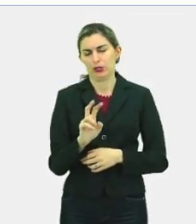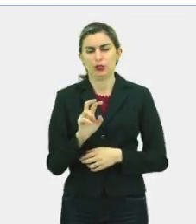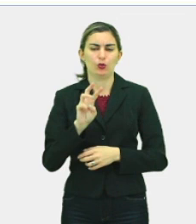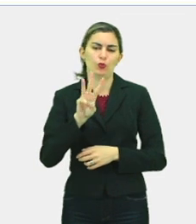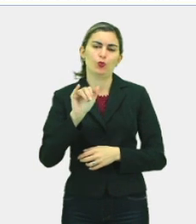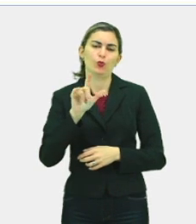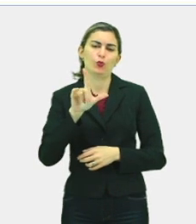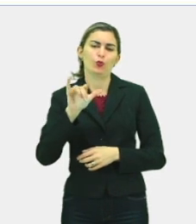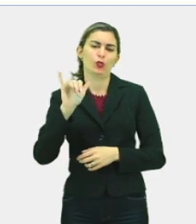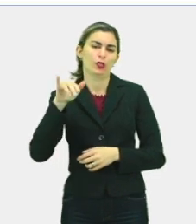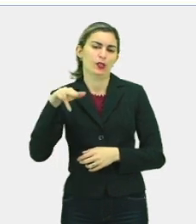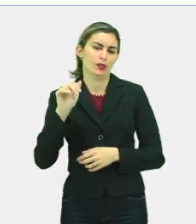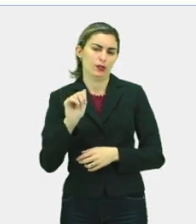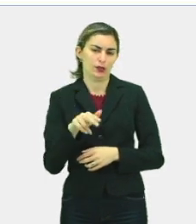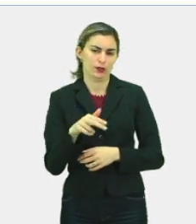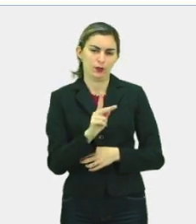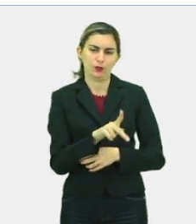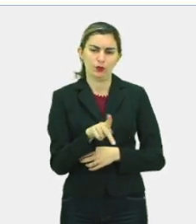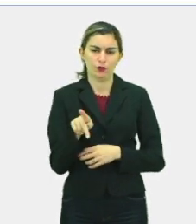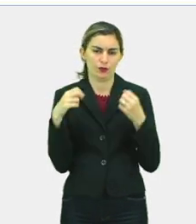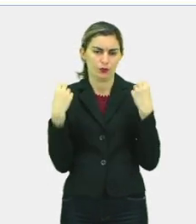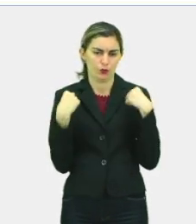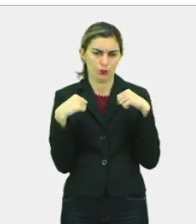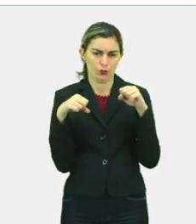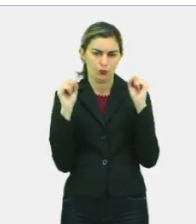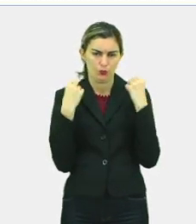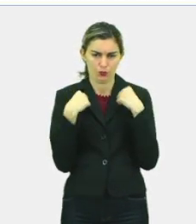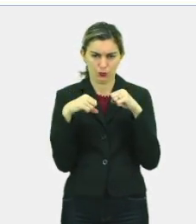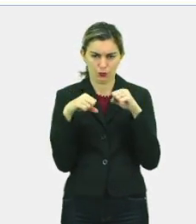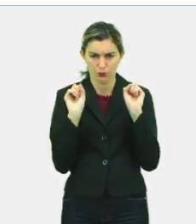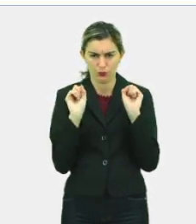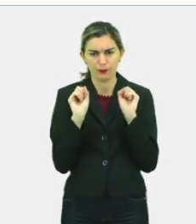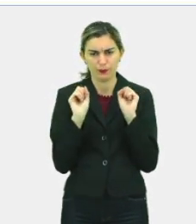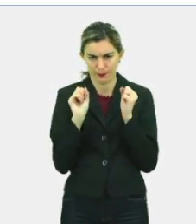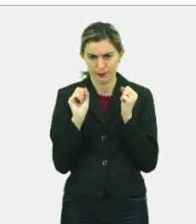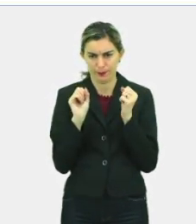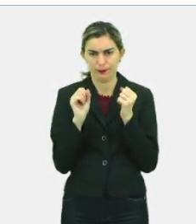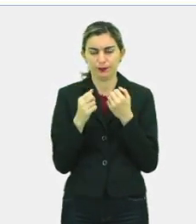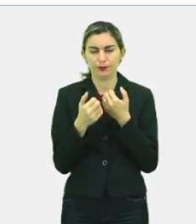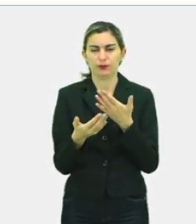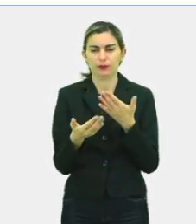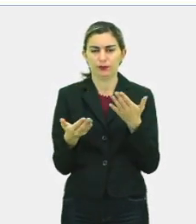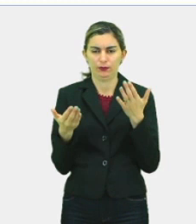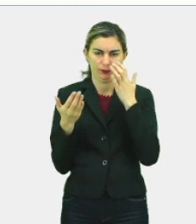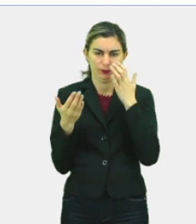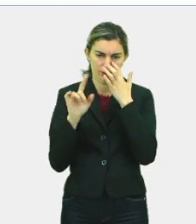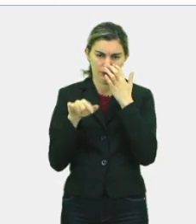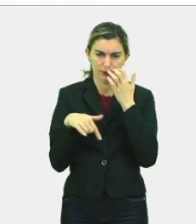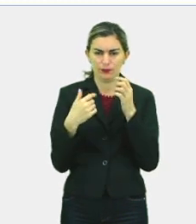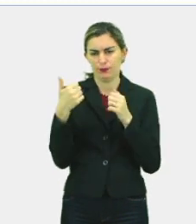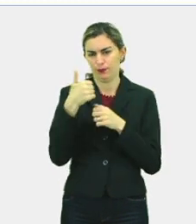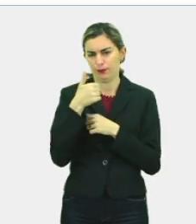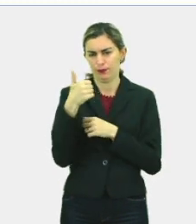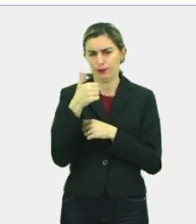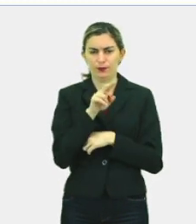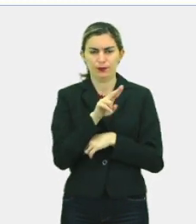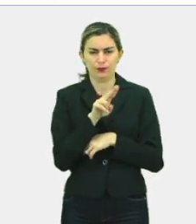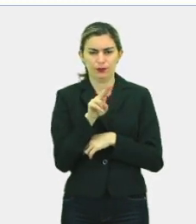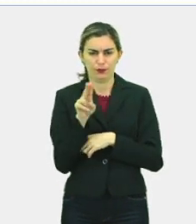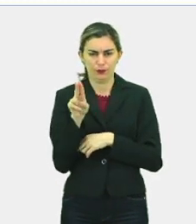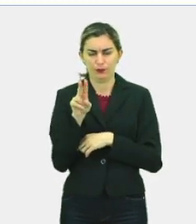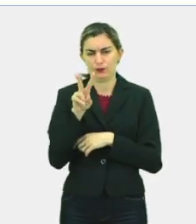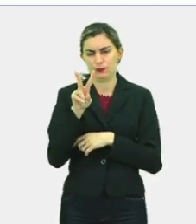William Morgan, que era professor e diretor de Educação Física da Associação Cristãs de Bolsos. O primeiro nome